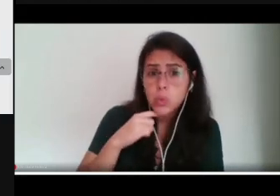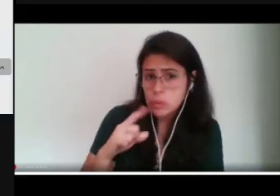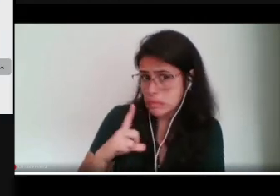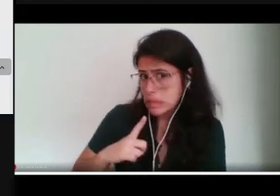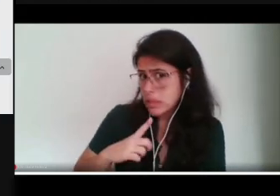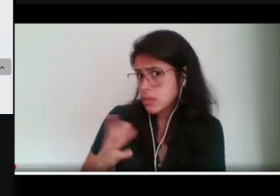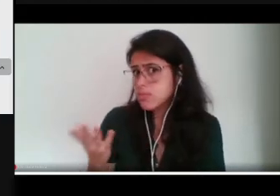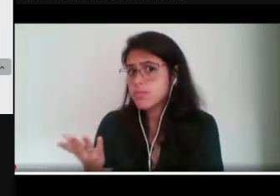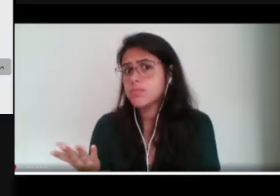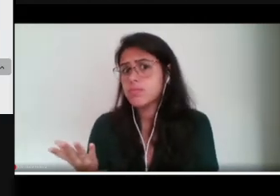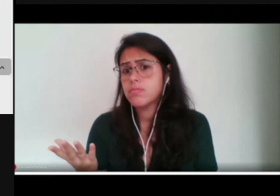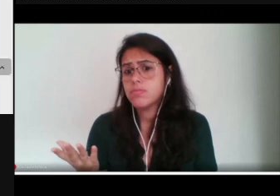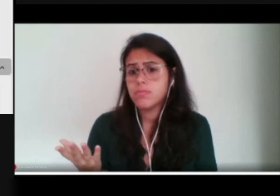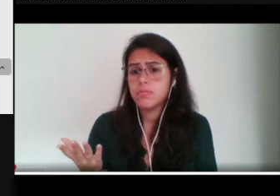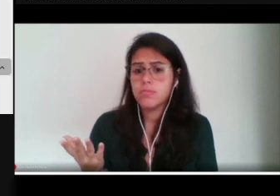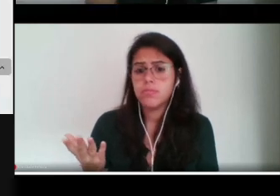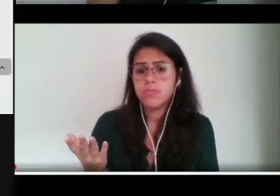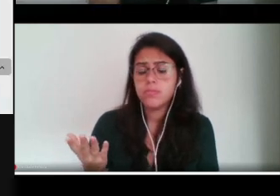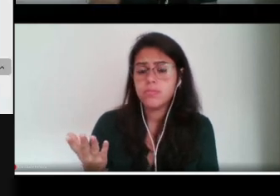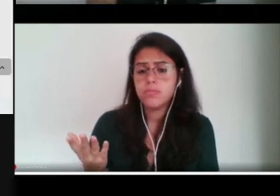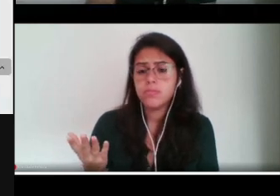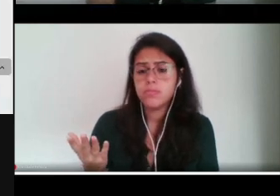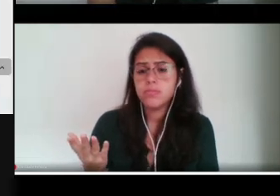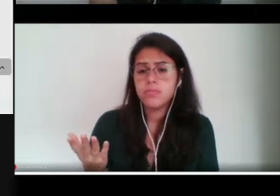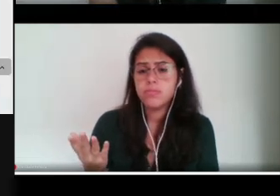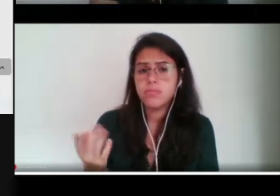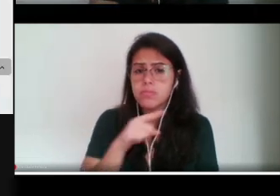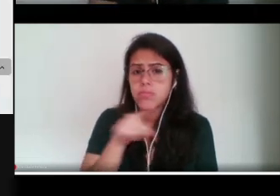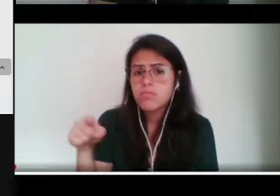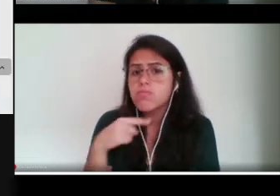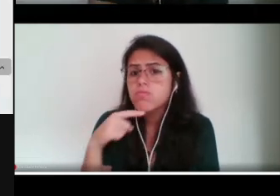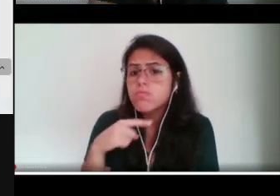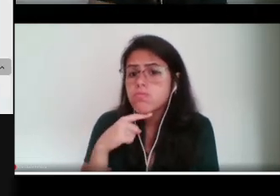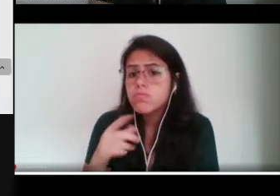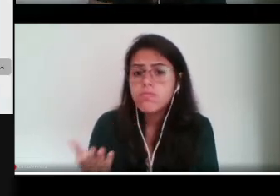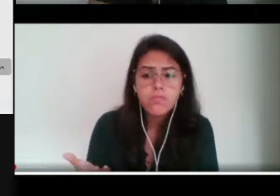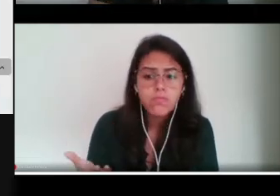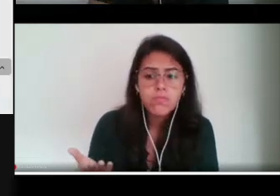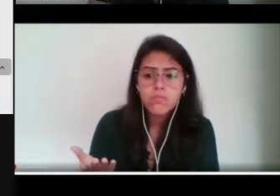Não, professora, está tudo entendido, tá? Obrigada.